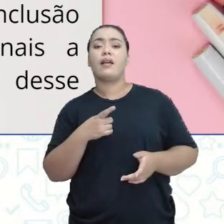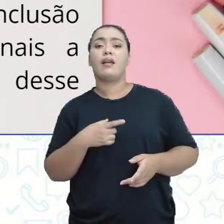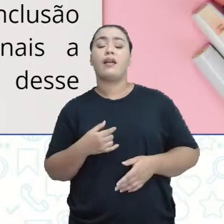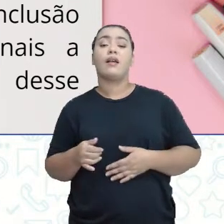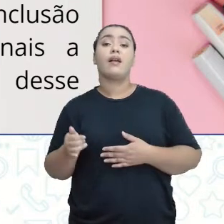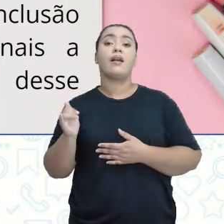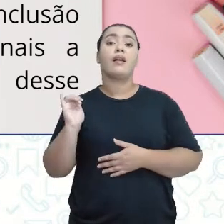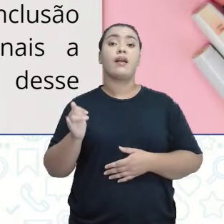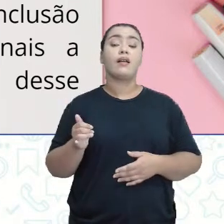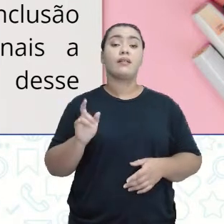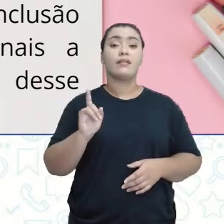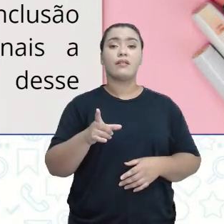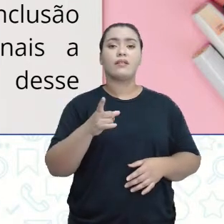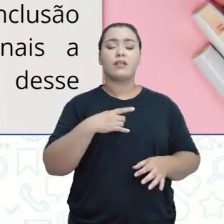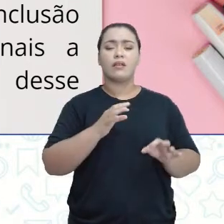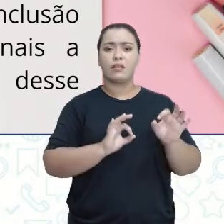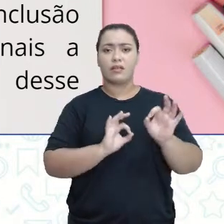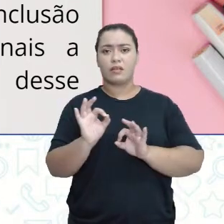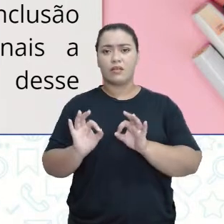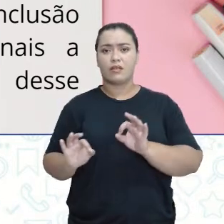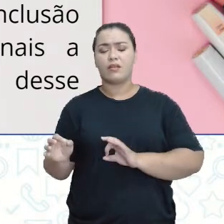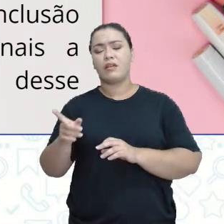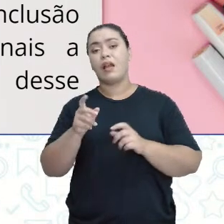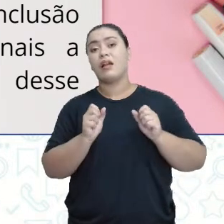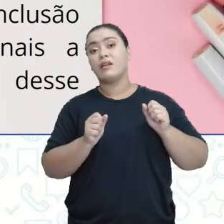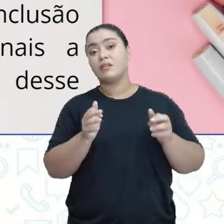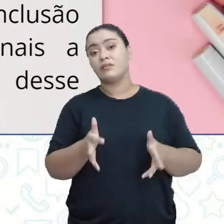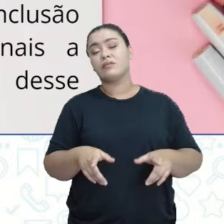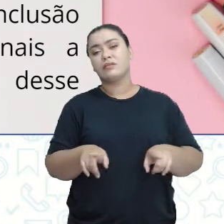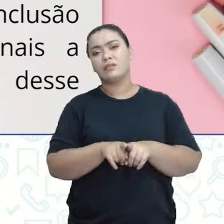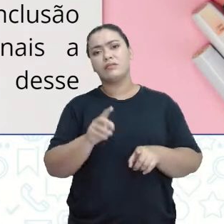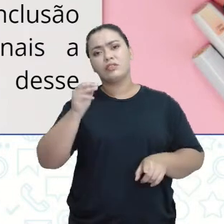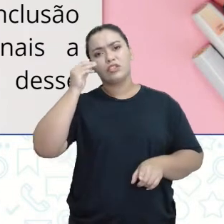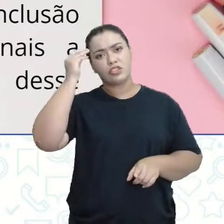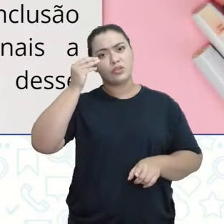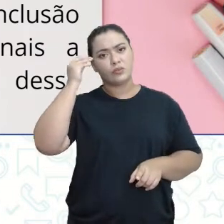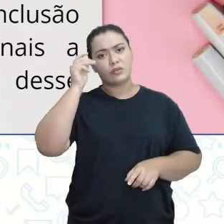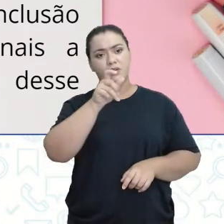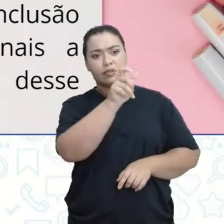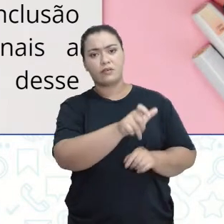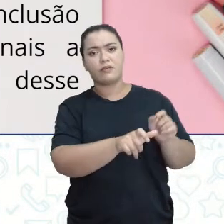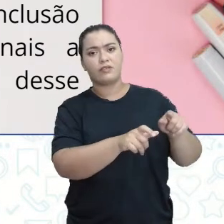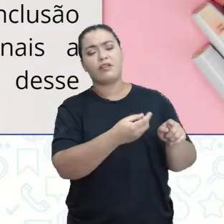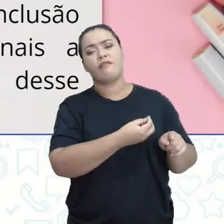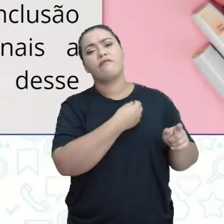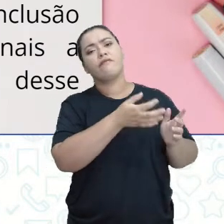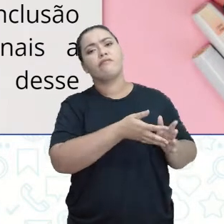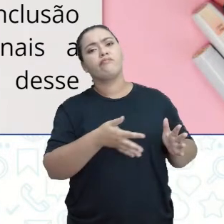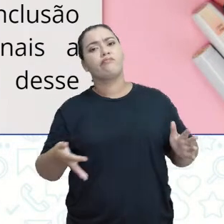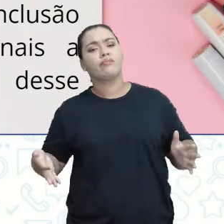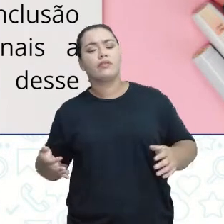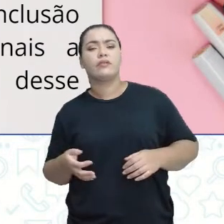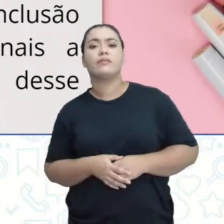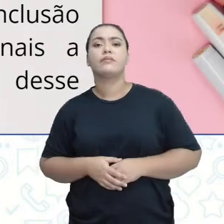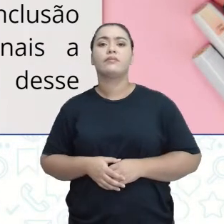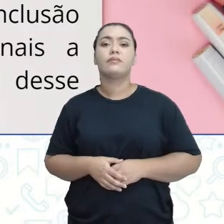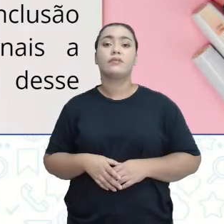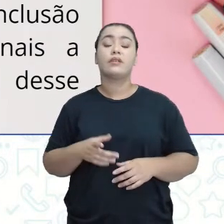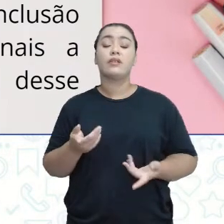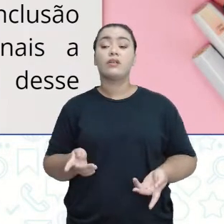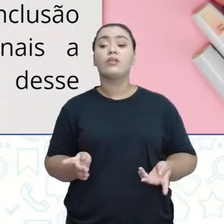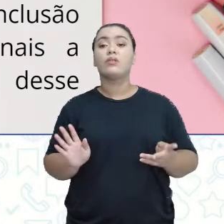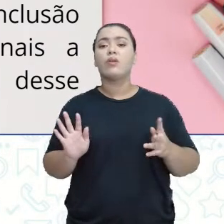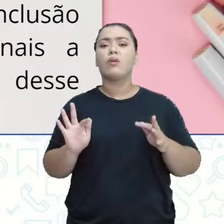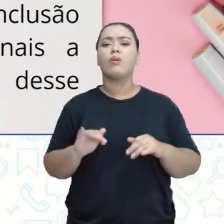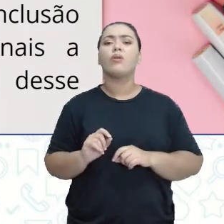cronologicamente organizados, apresentando as ações e experiências do biografado ao longo da vida. E a conclusão, a